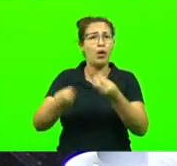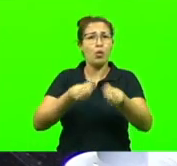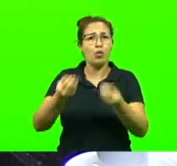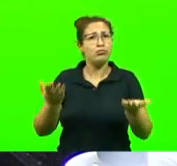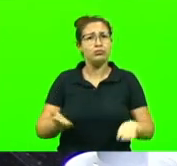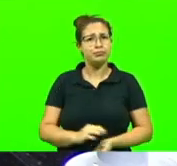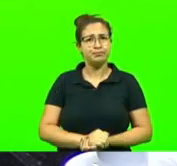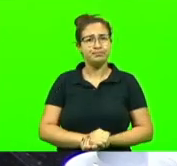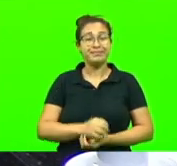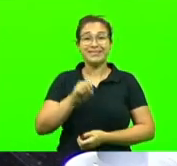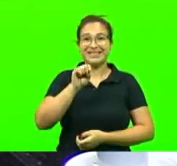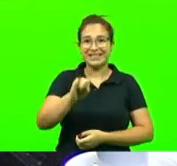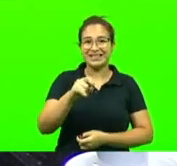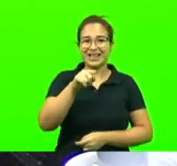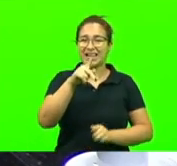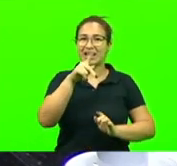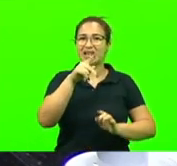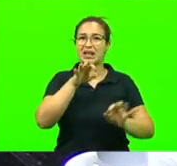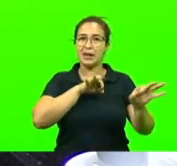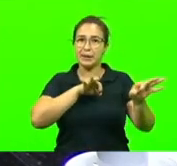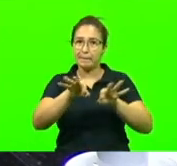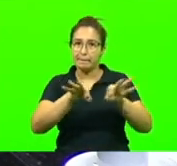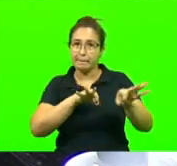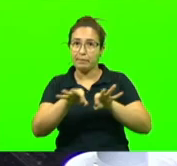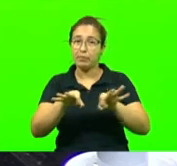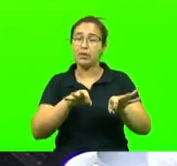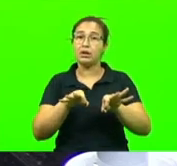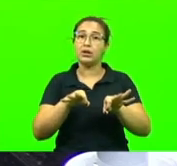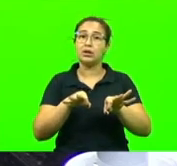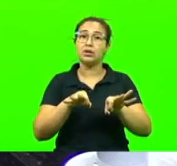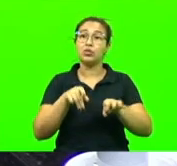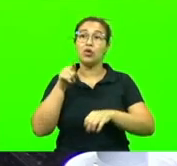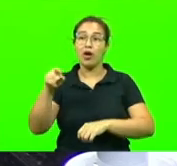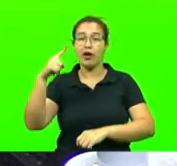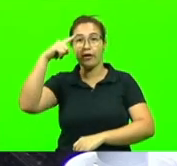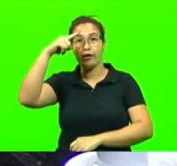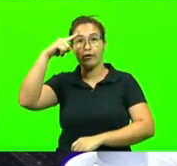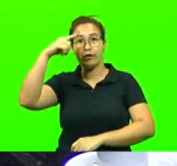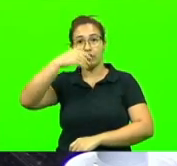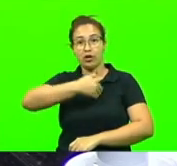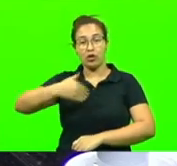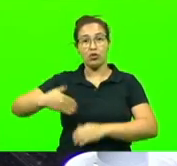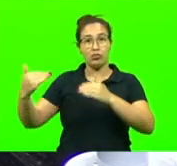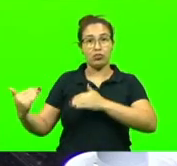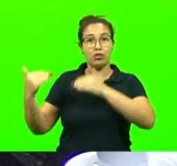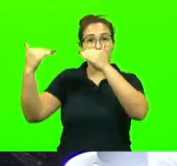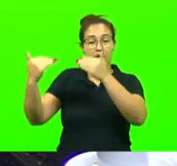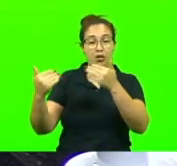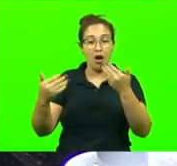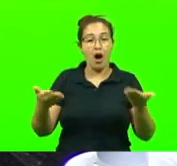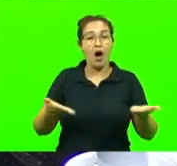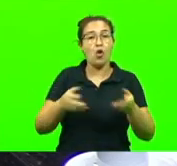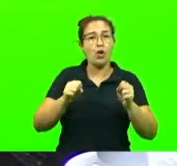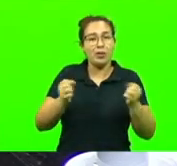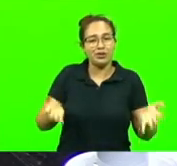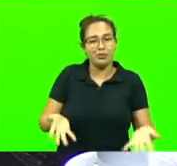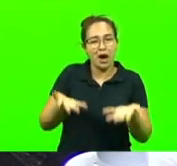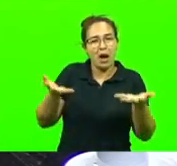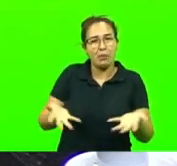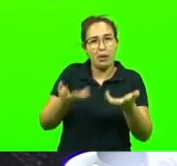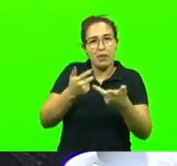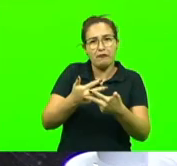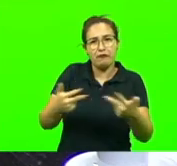for o plano do mandatário que estiver lá, do governo atual, nós podemos agora estar estimulando